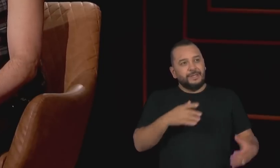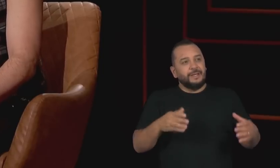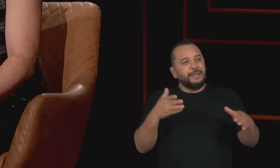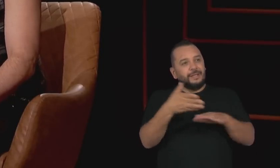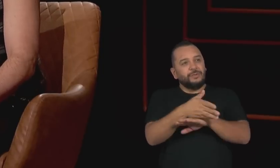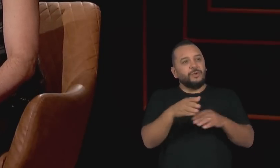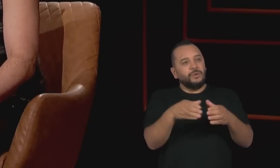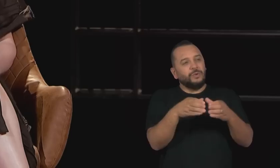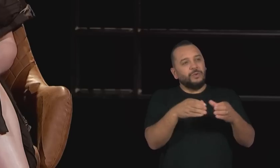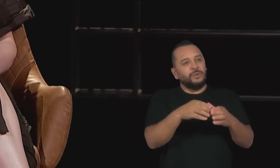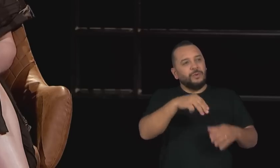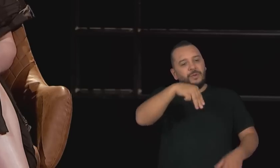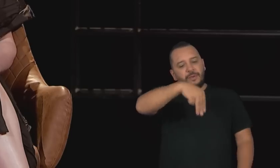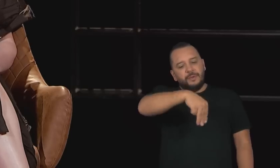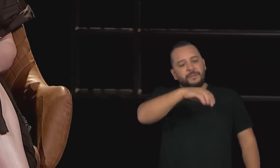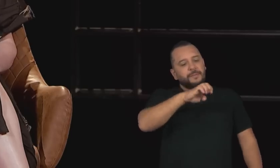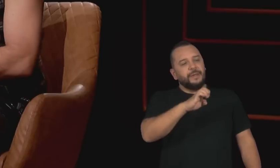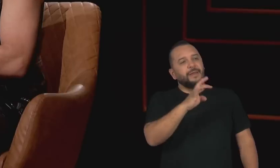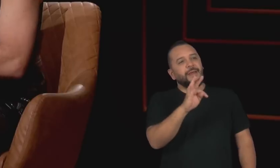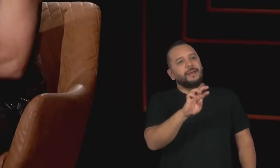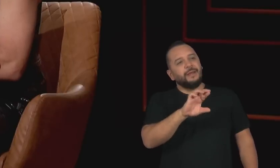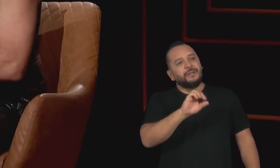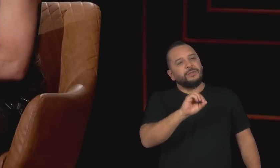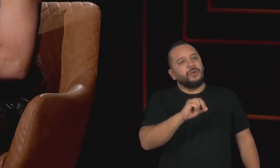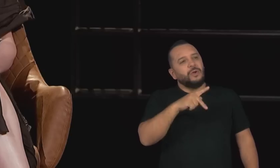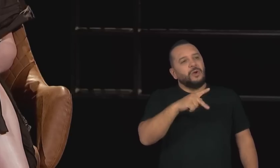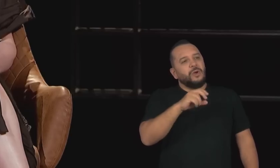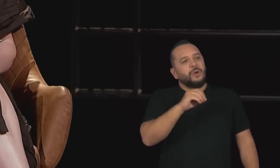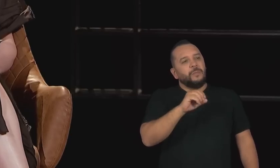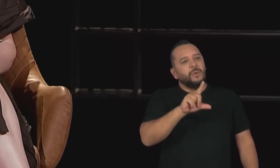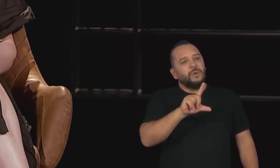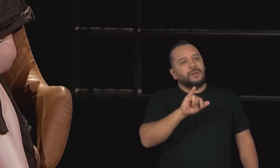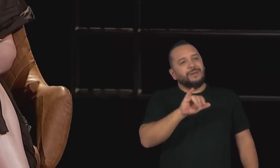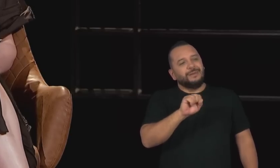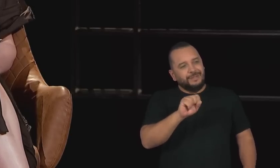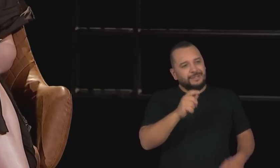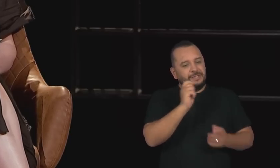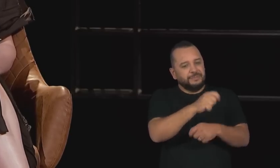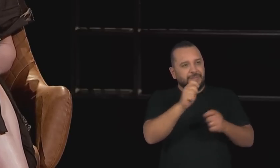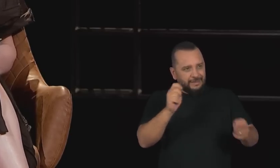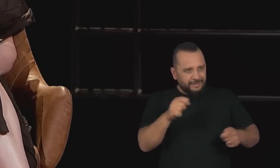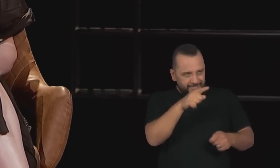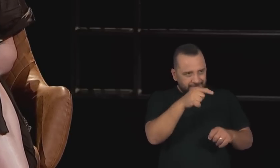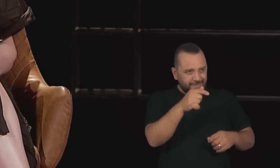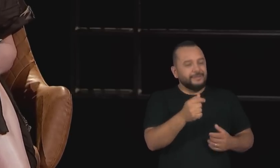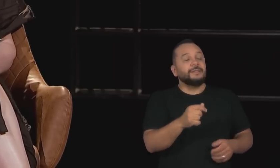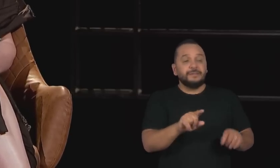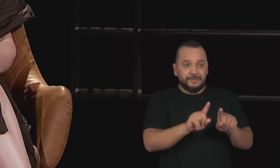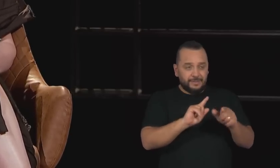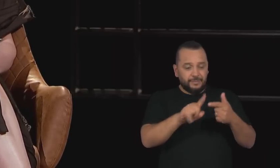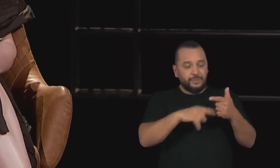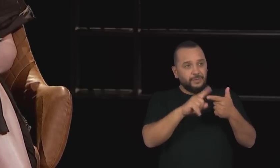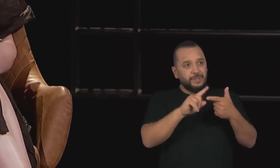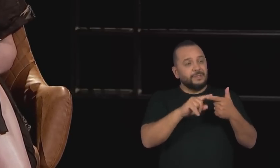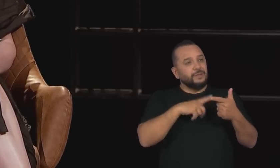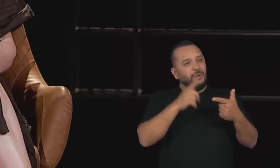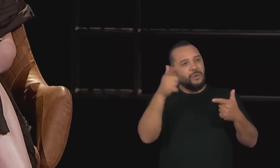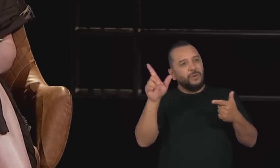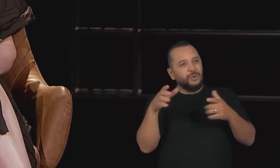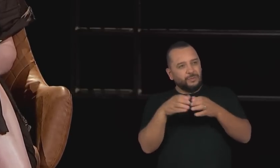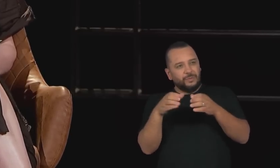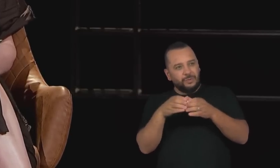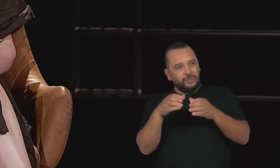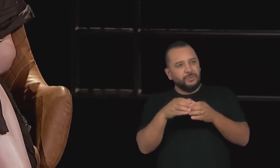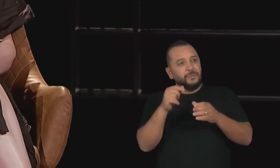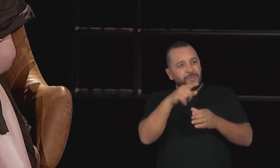banda Metrópolis, Ainda como baterista. como baterista. Depois você funda a banda Tóquio e aí já entra mais na parte do vocal, com esse